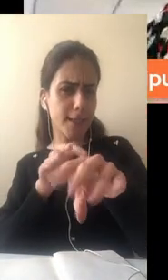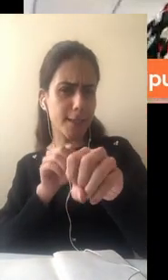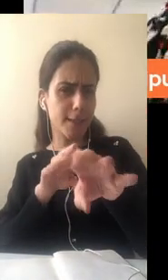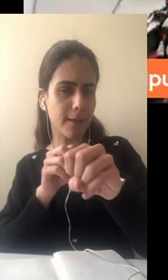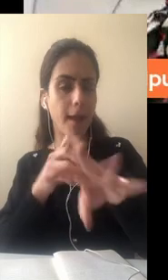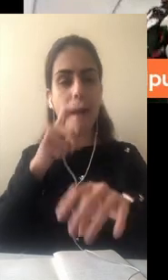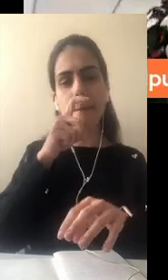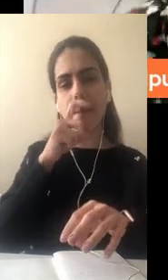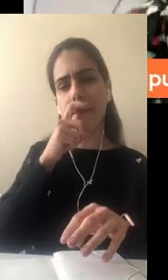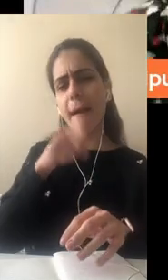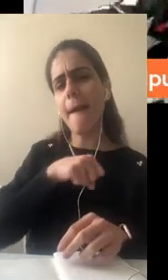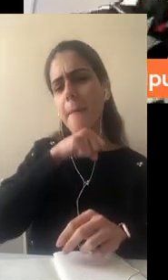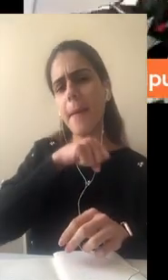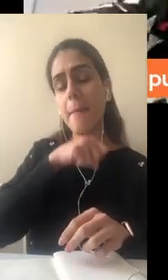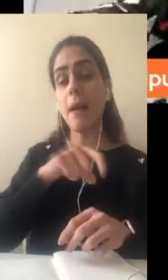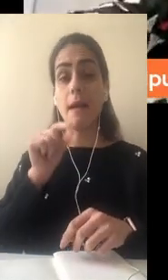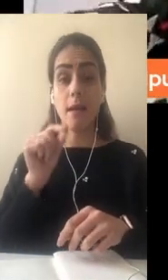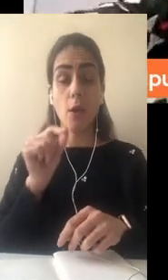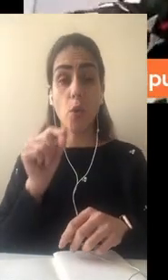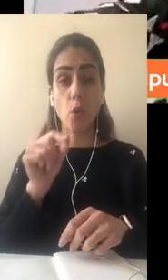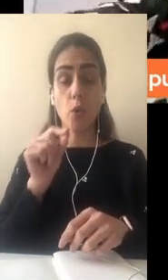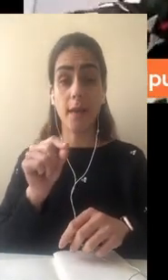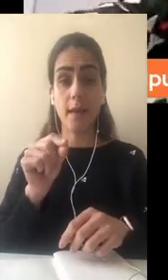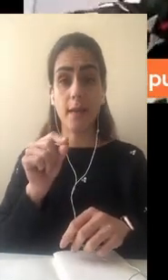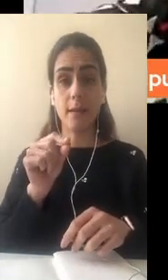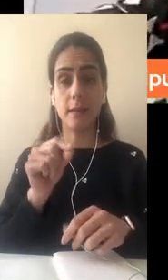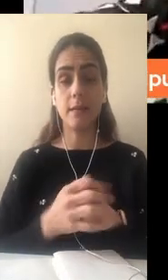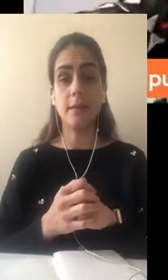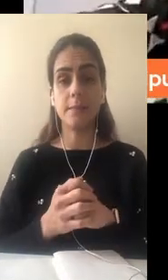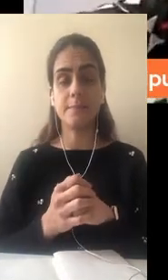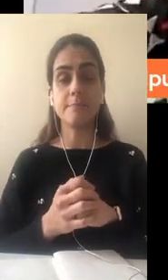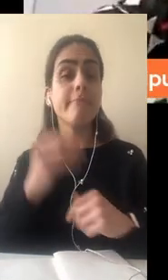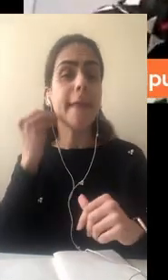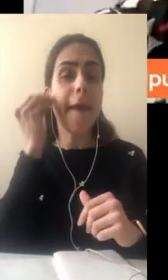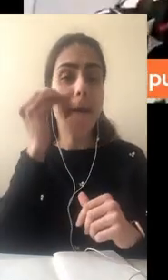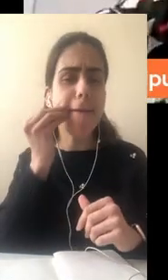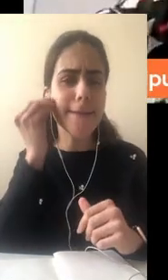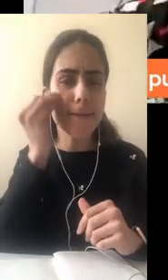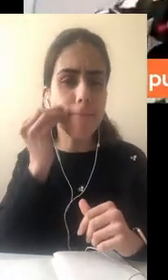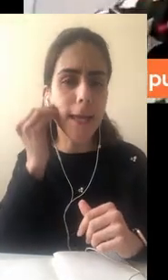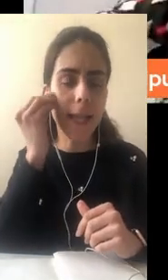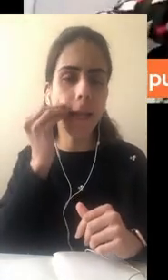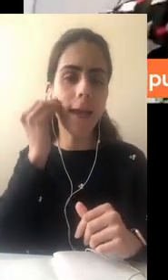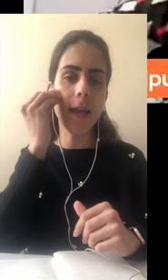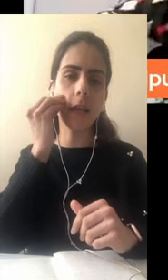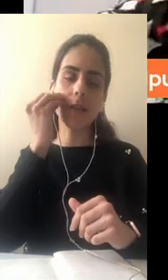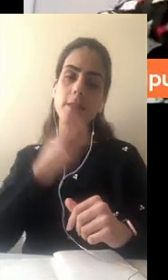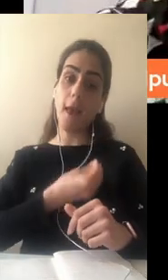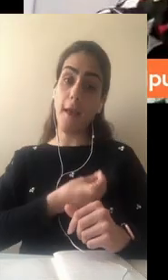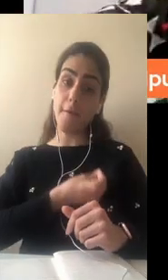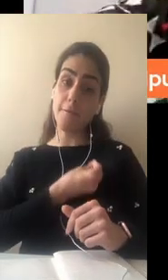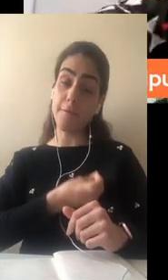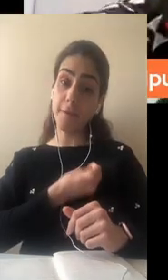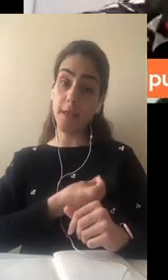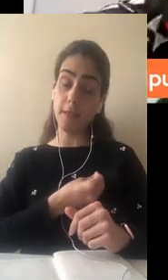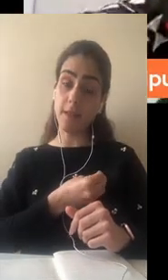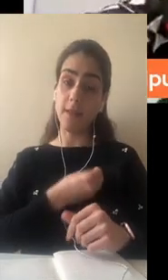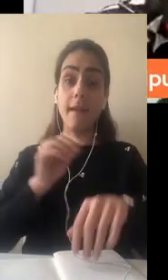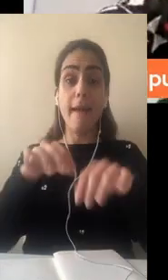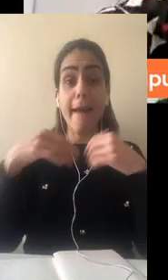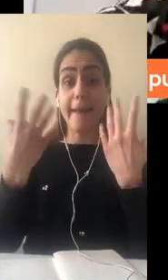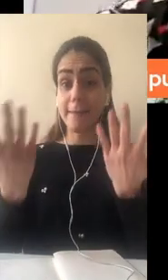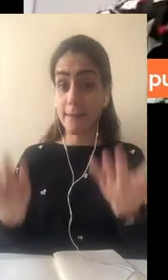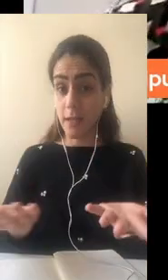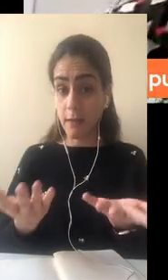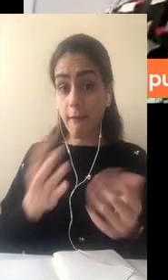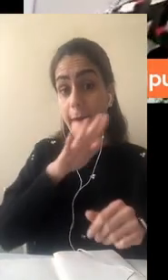a vivência. Nós aprendemos as coisas por meio das nossas vivências. Então, a criança ela